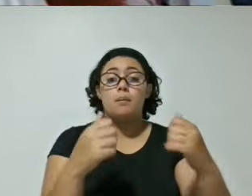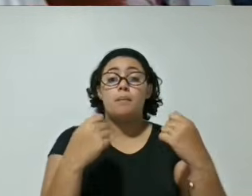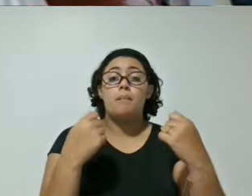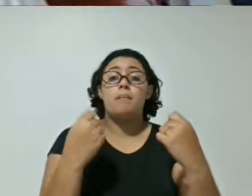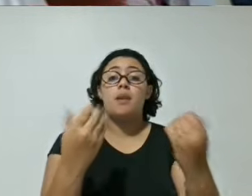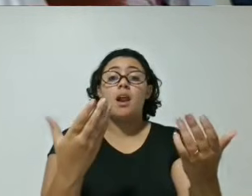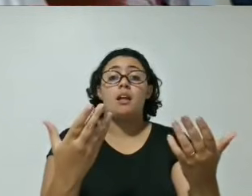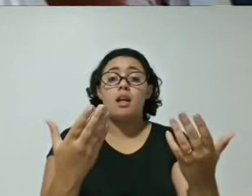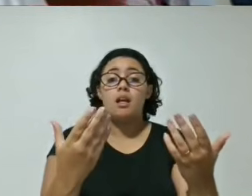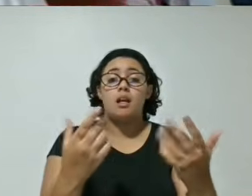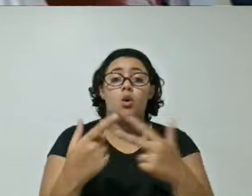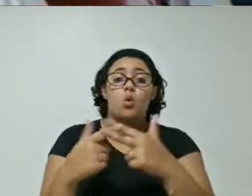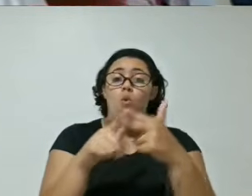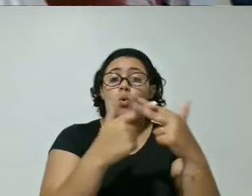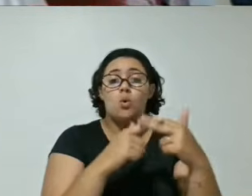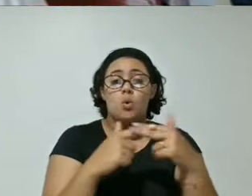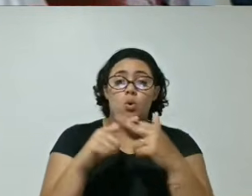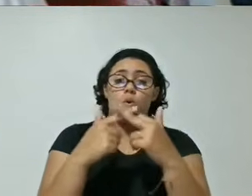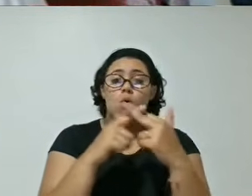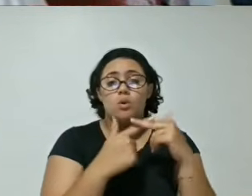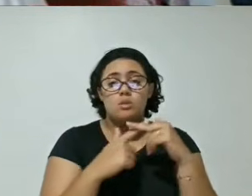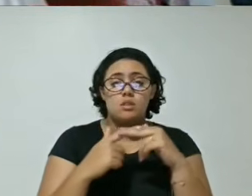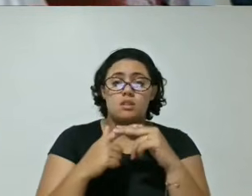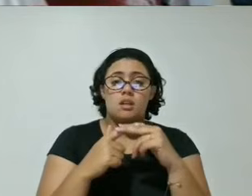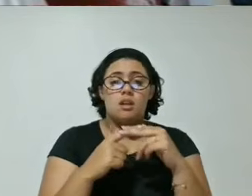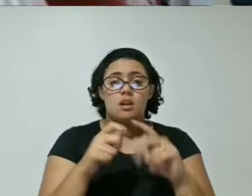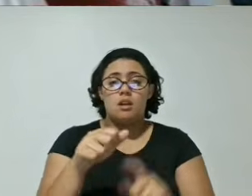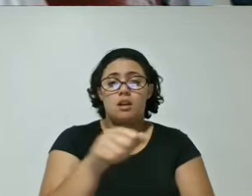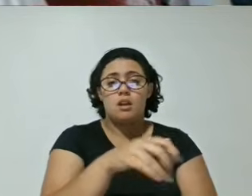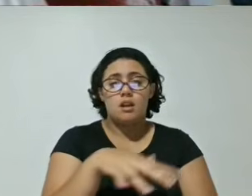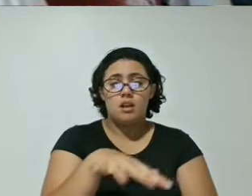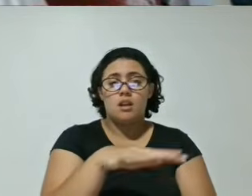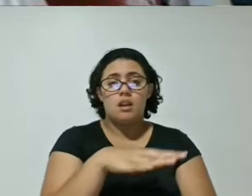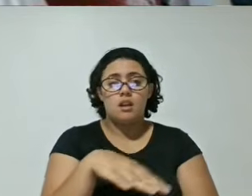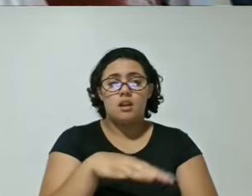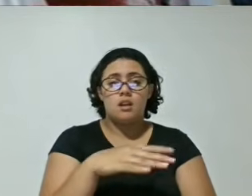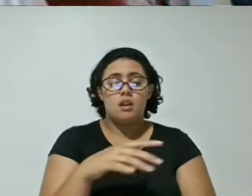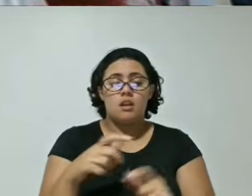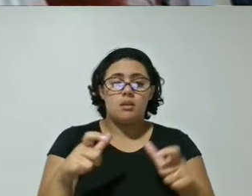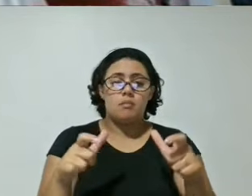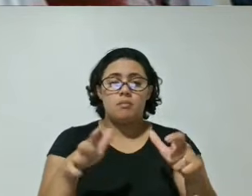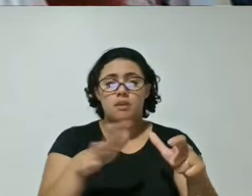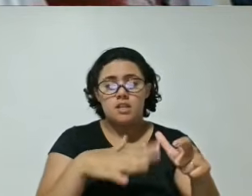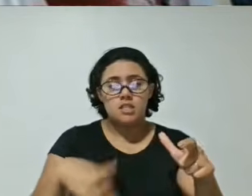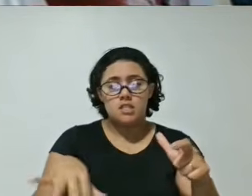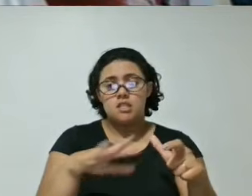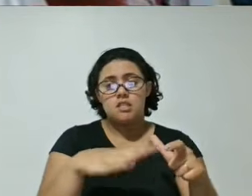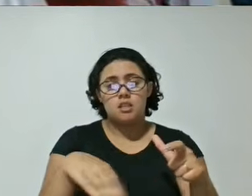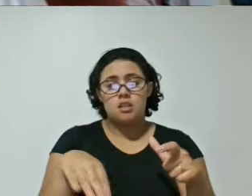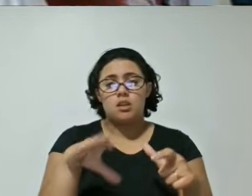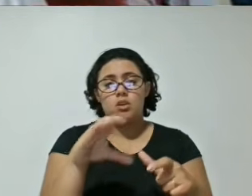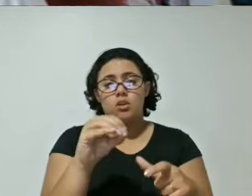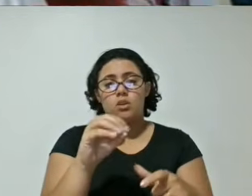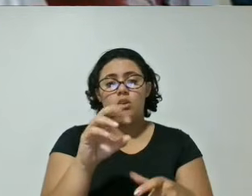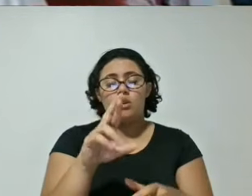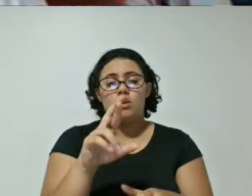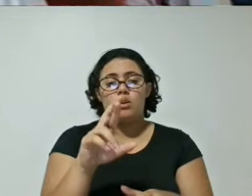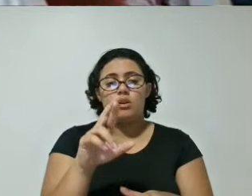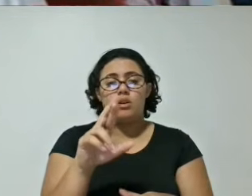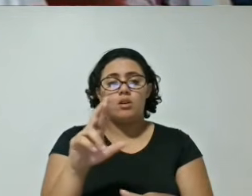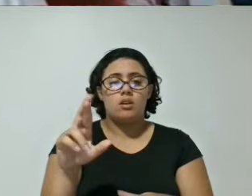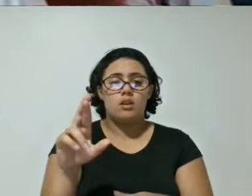algumas áreas ali, a criação de uma área de uma bacia de contenção do córrego Pampulha, que desce ali no meio, tinha